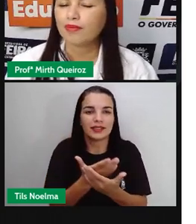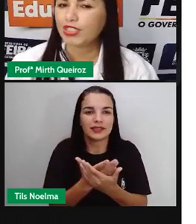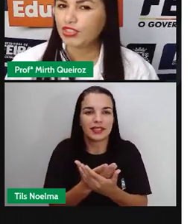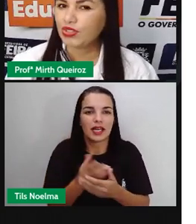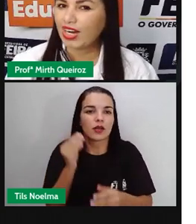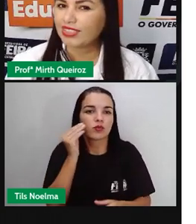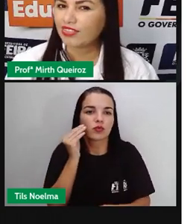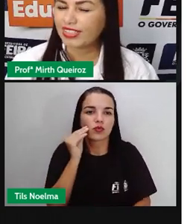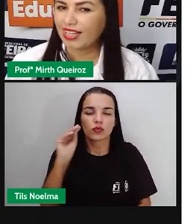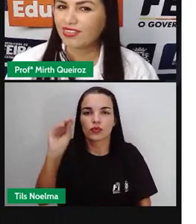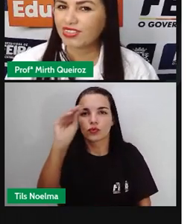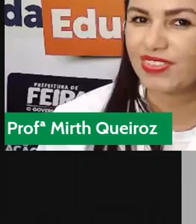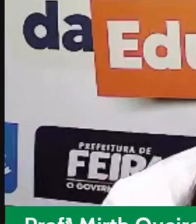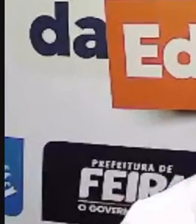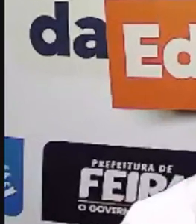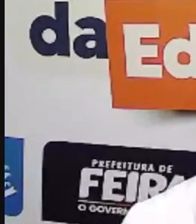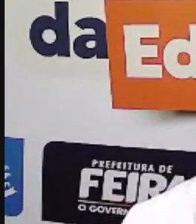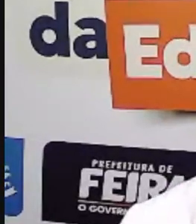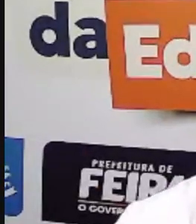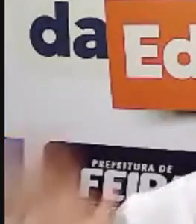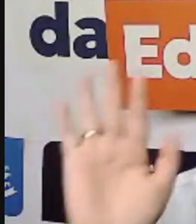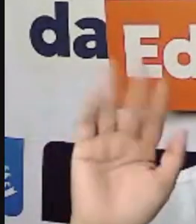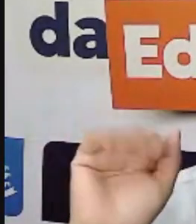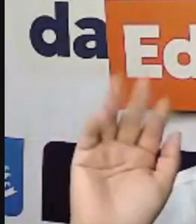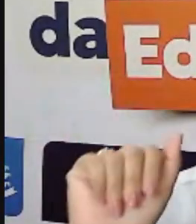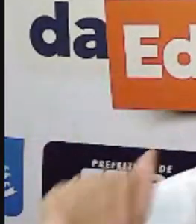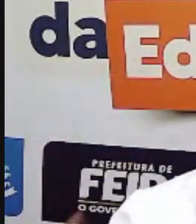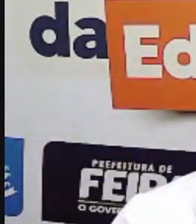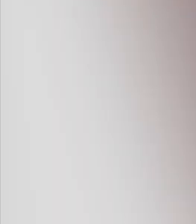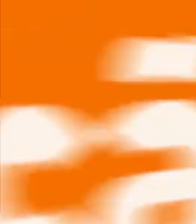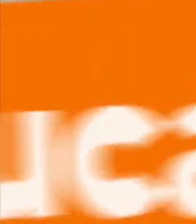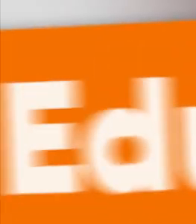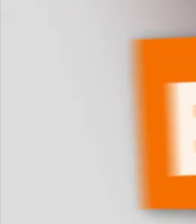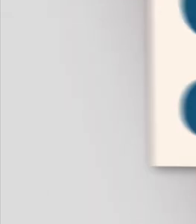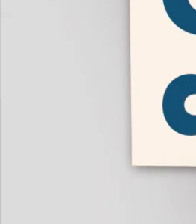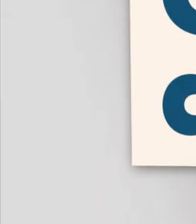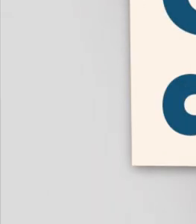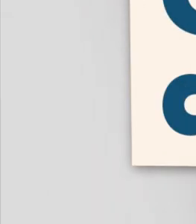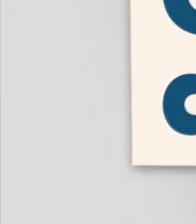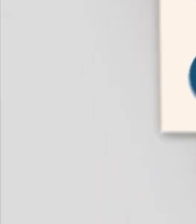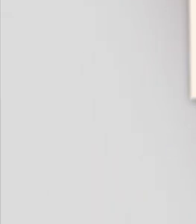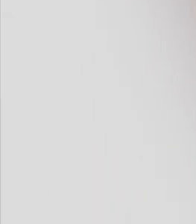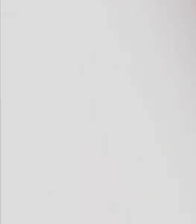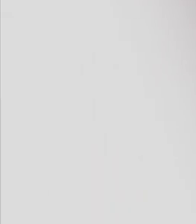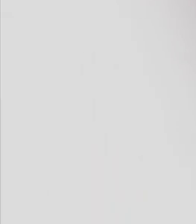mais uma aula deixe um coração de cada um de vocês e até já tchau tchau